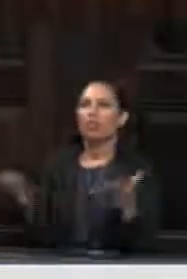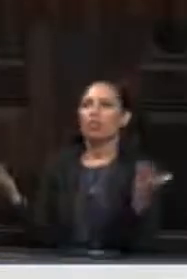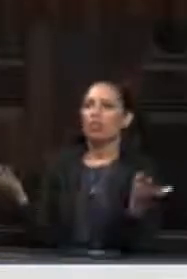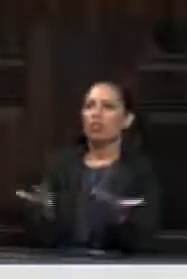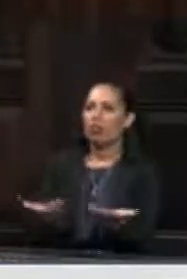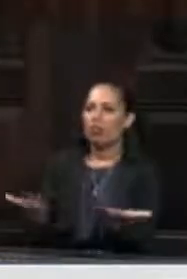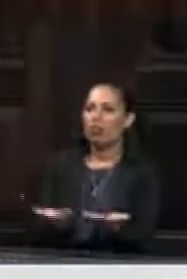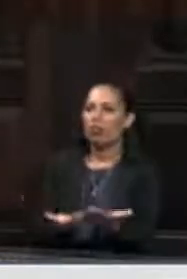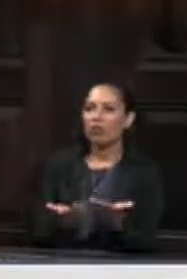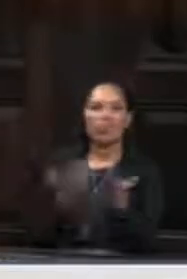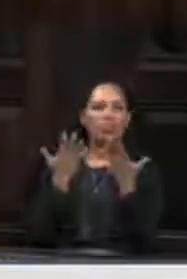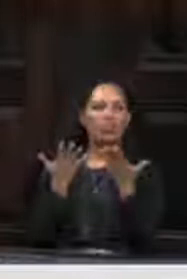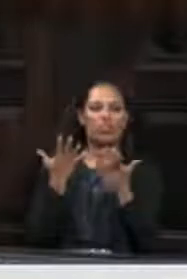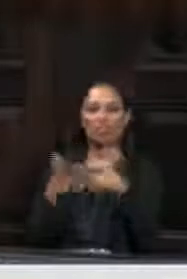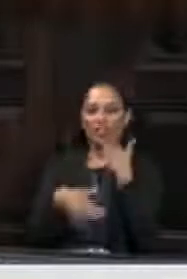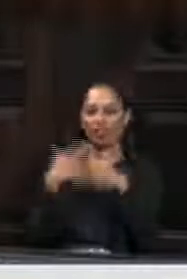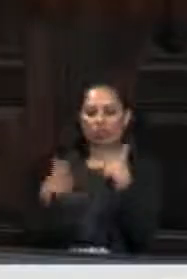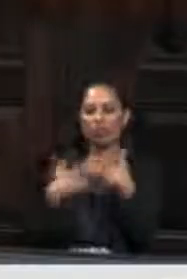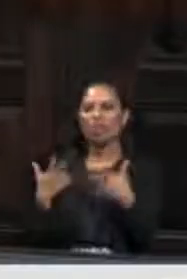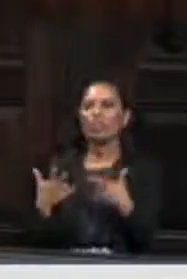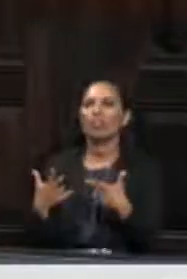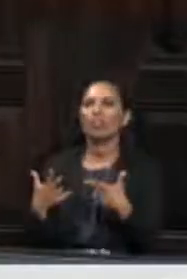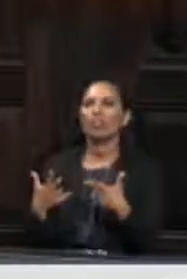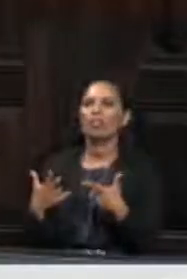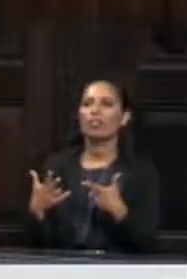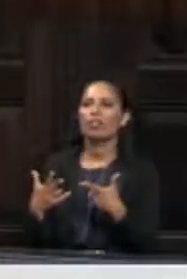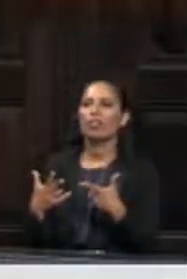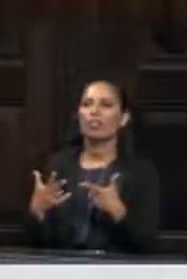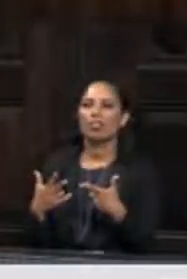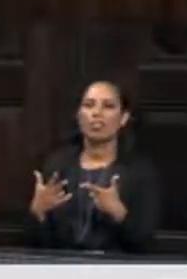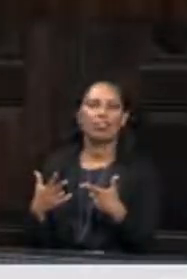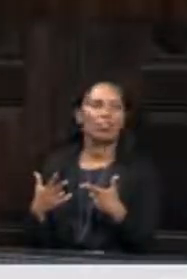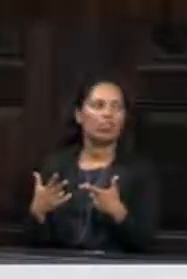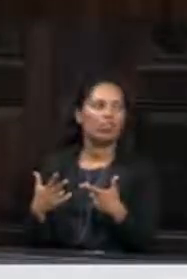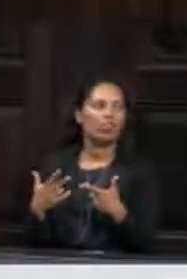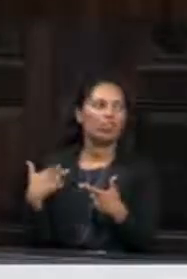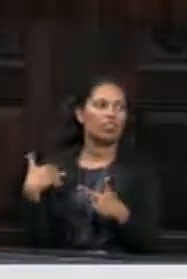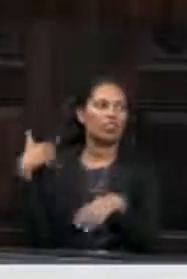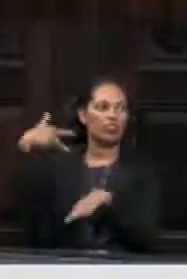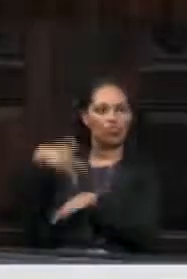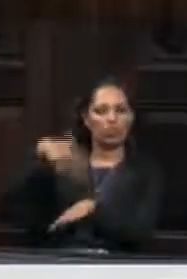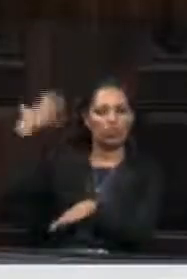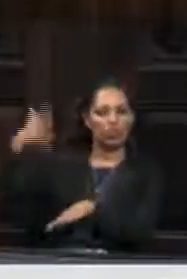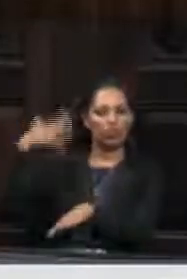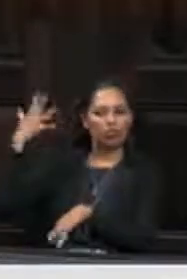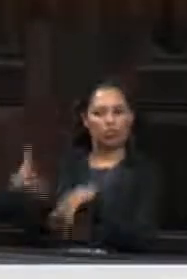hoje quero cumprimentar vocês e venho usar esta tribuna